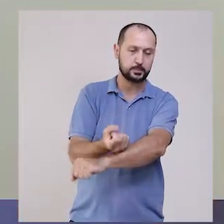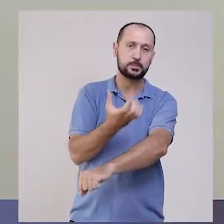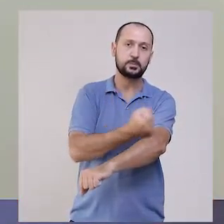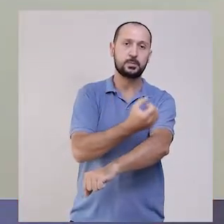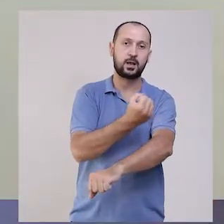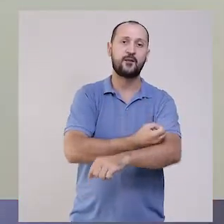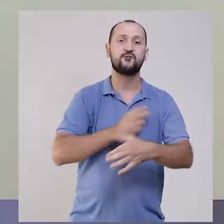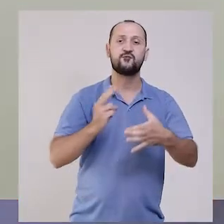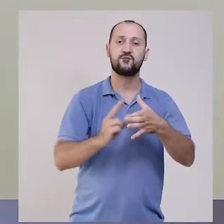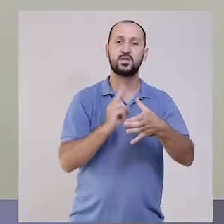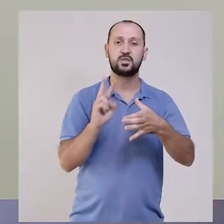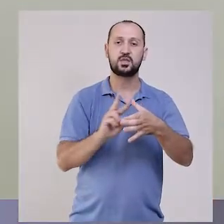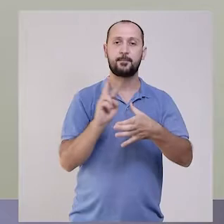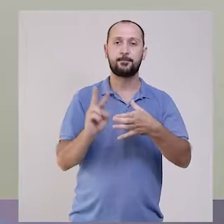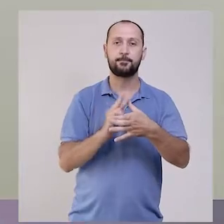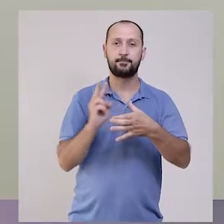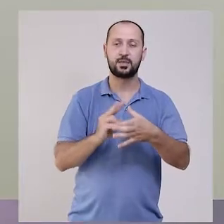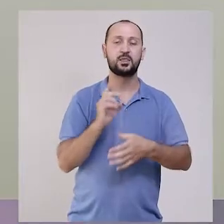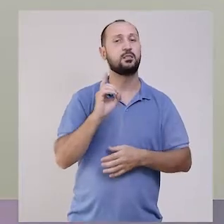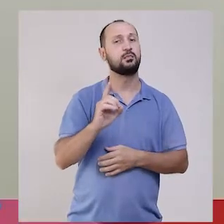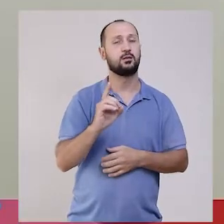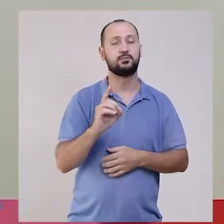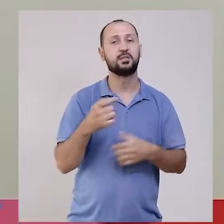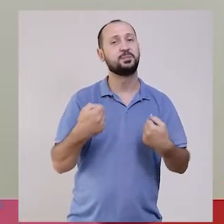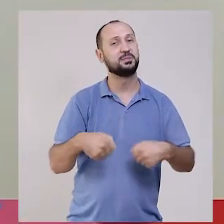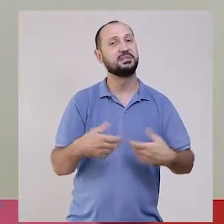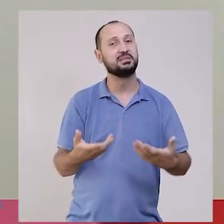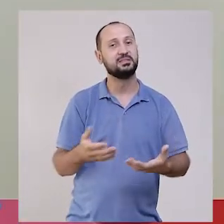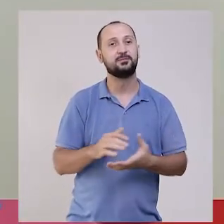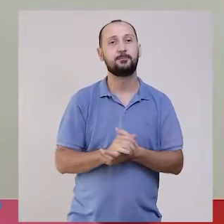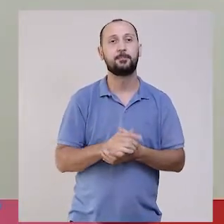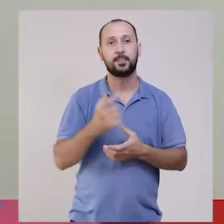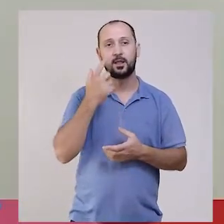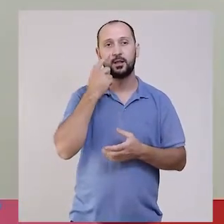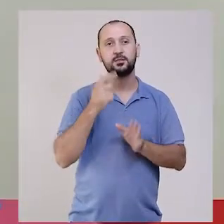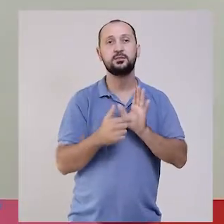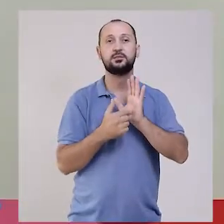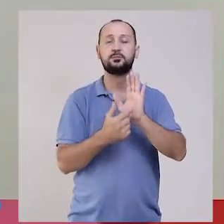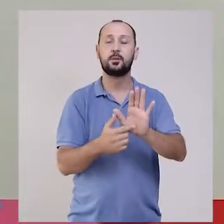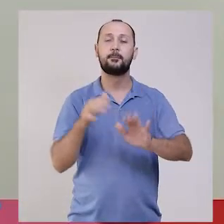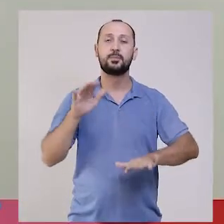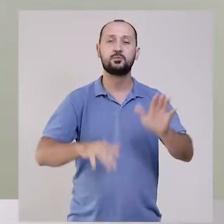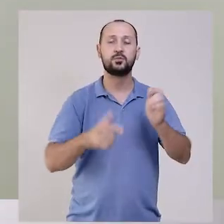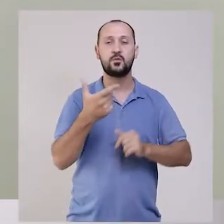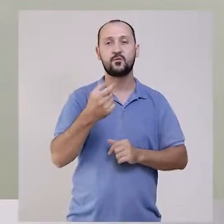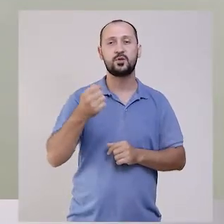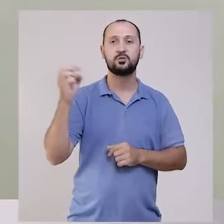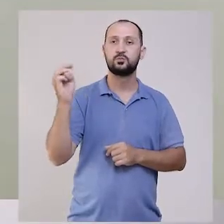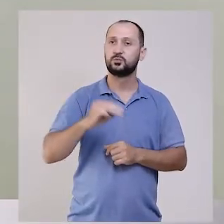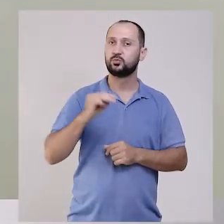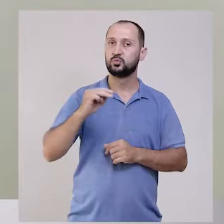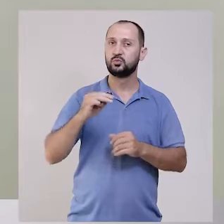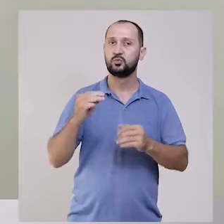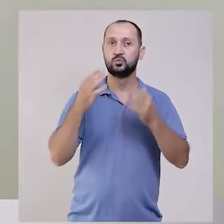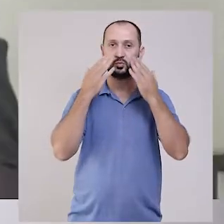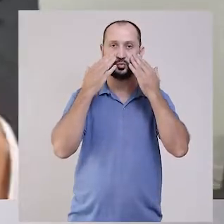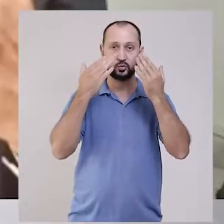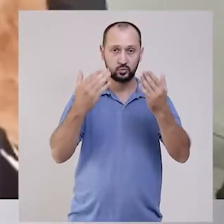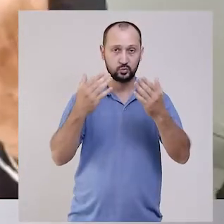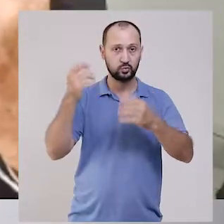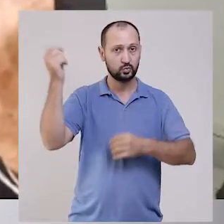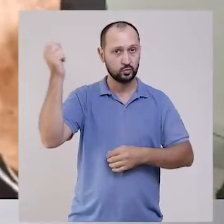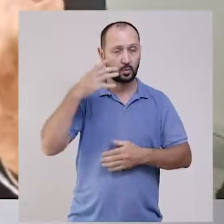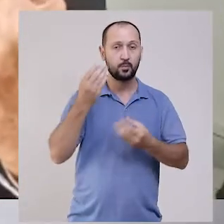Manter o nível de vitamina D elevado se ele se expor 20 minutos por dia ao sol. Tem muitos idosos que podem